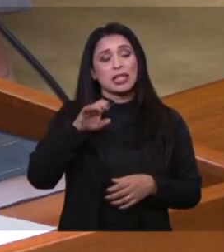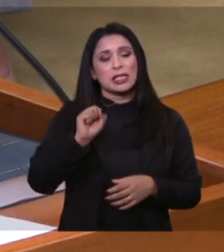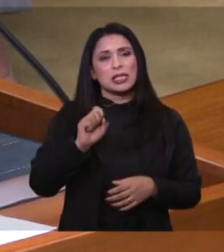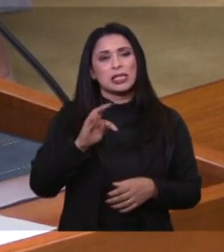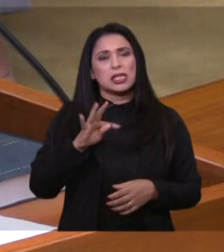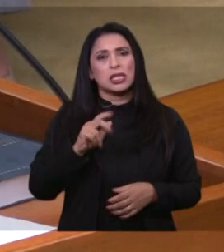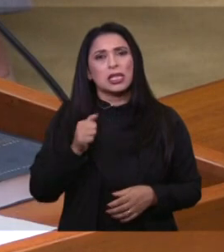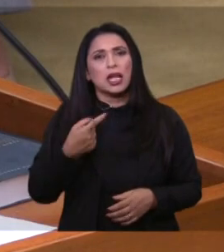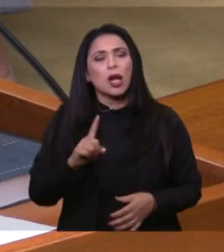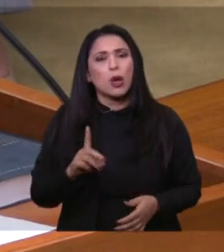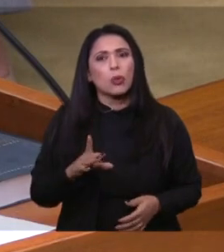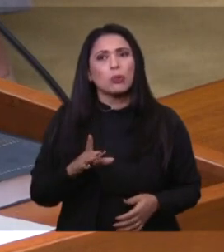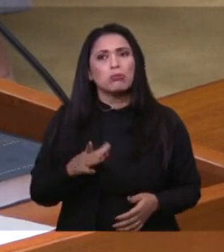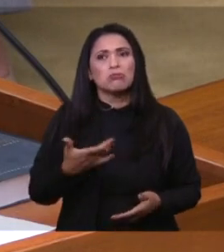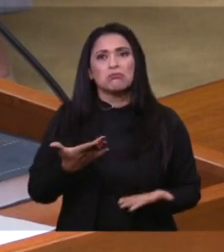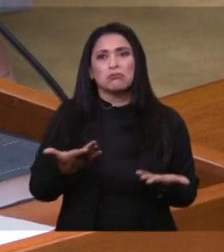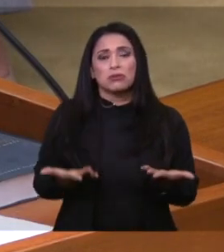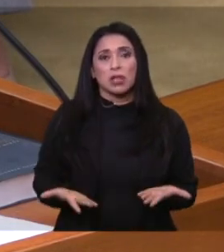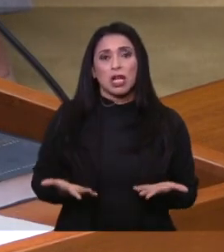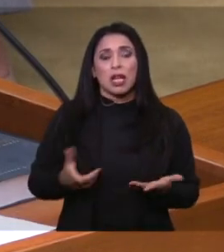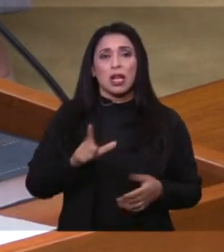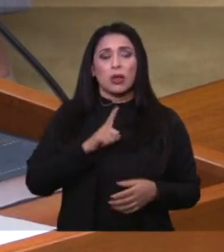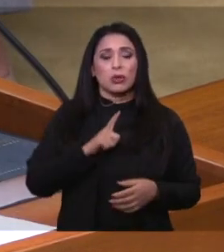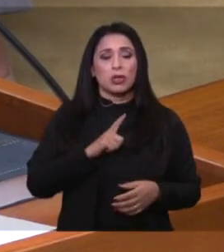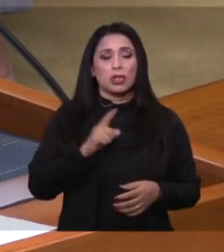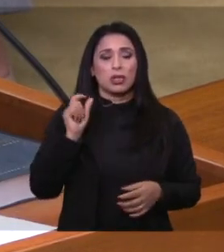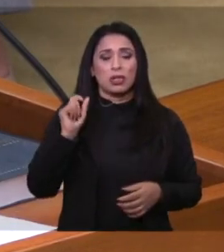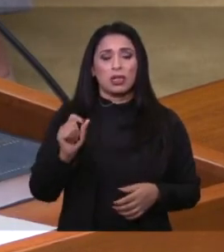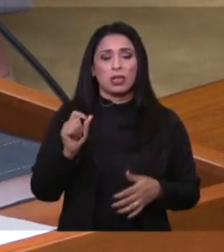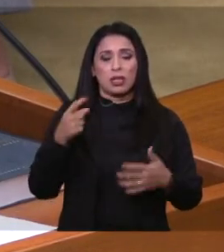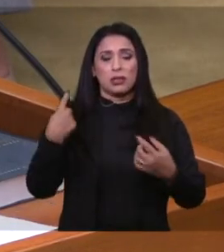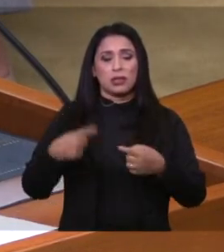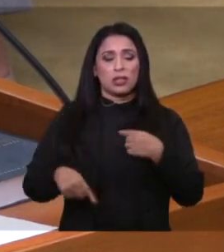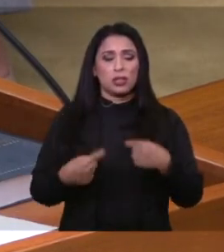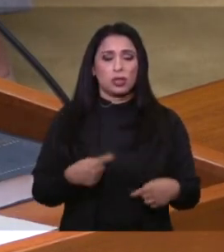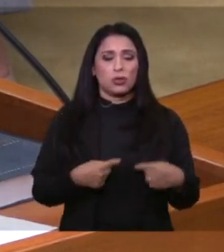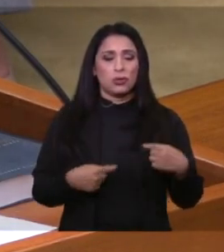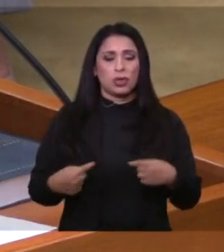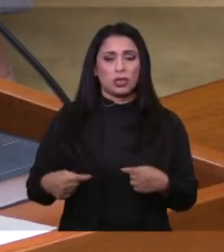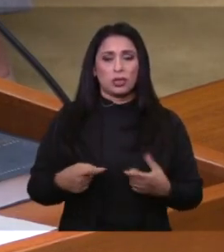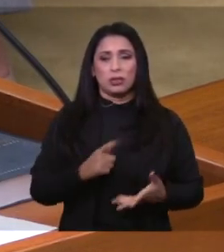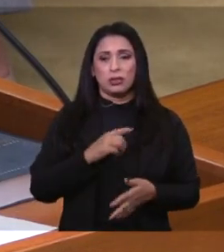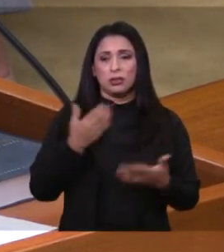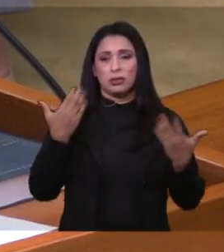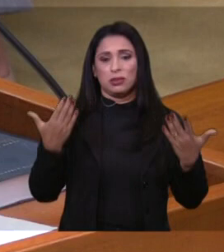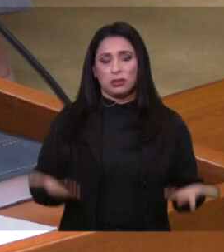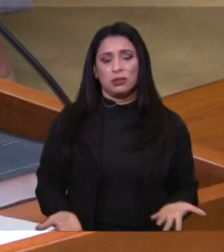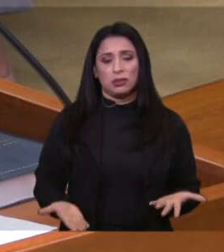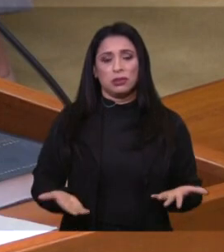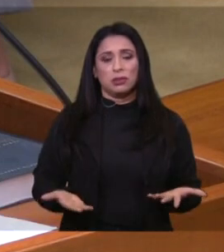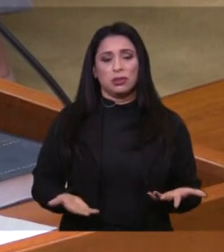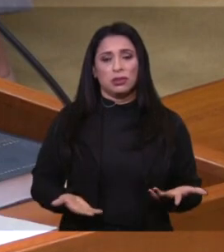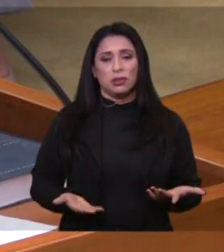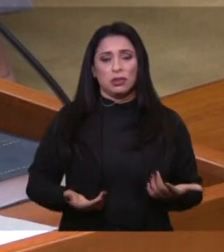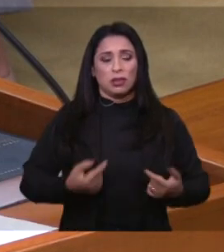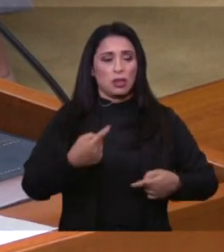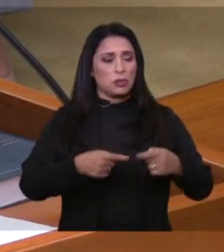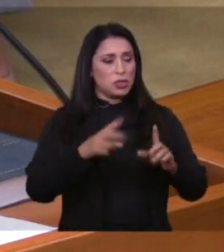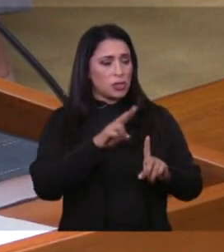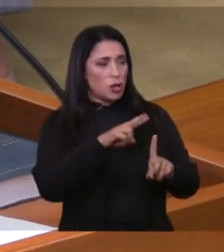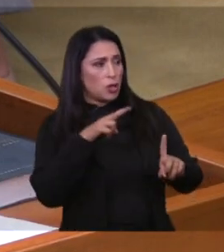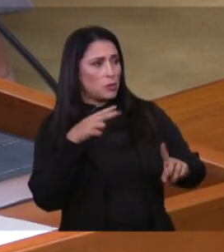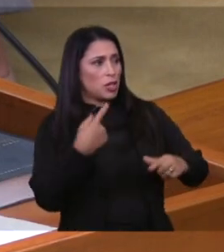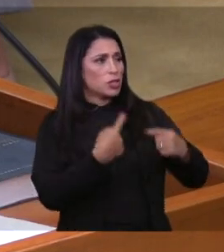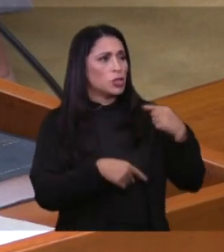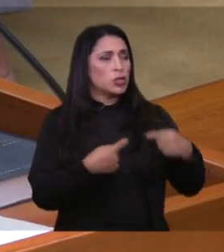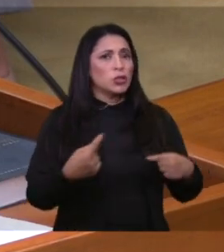Esse é o olhar da política, não é o olhar da justiça. A justiça olha para essa disputa